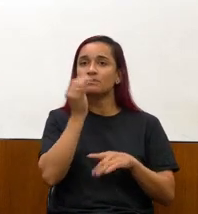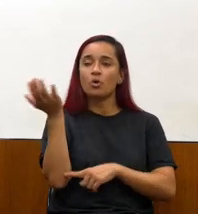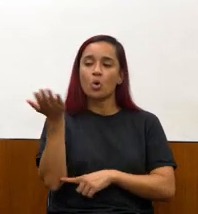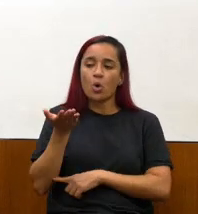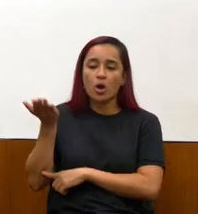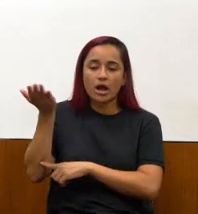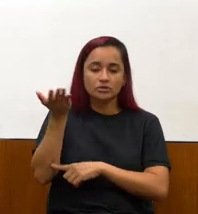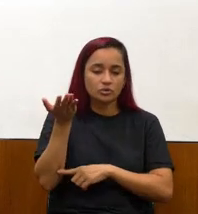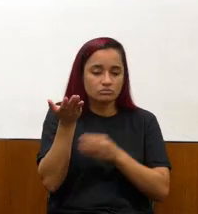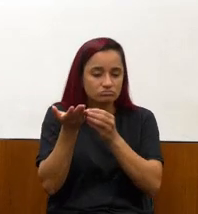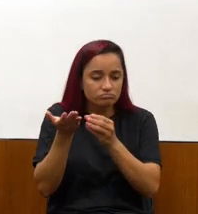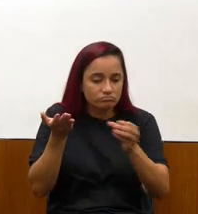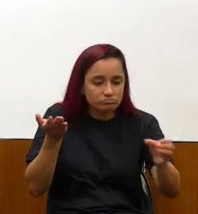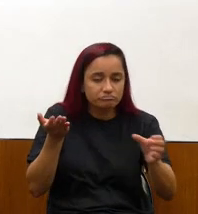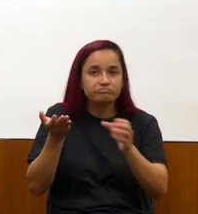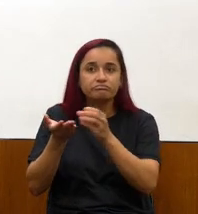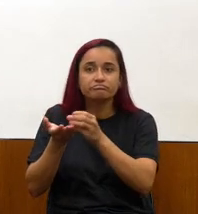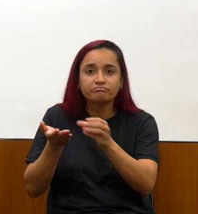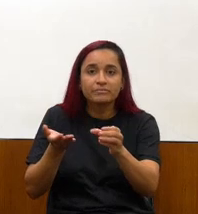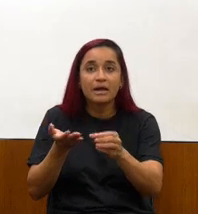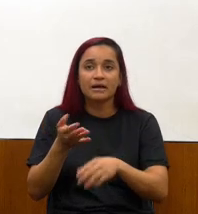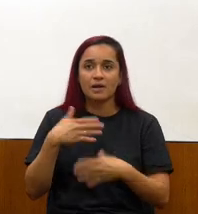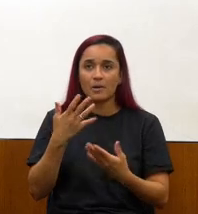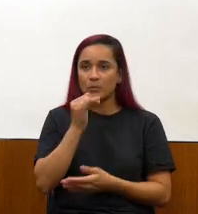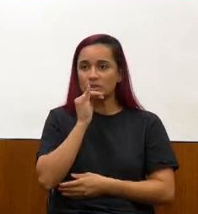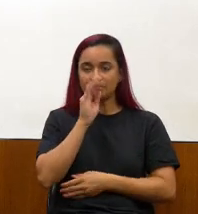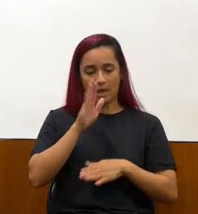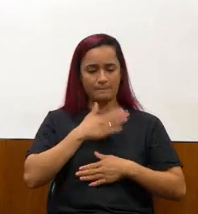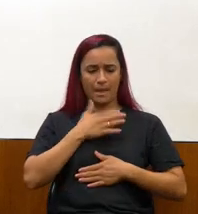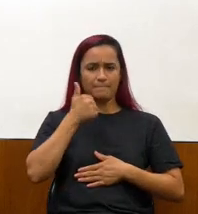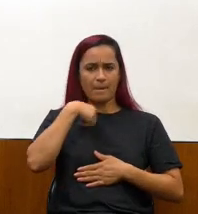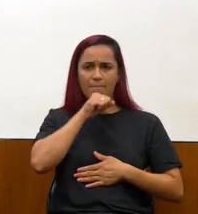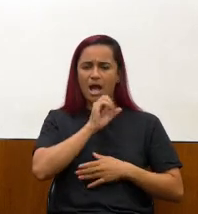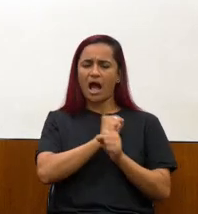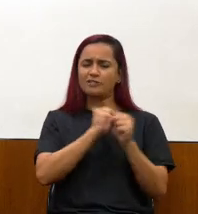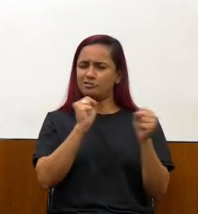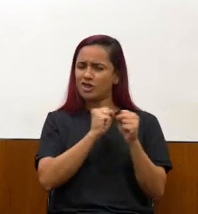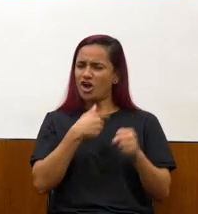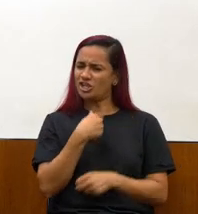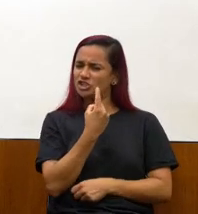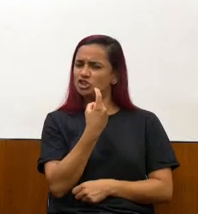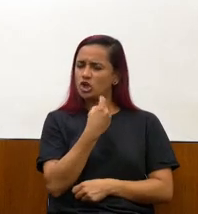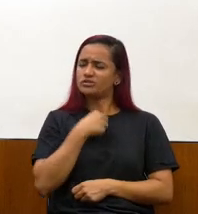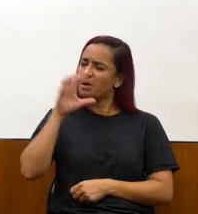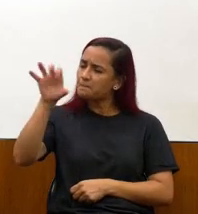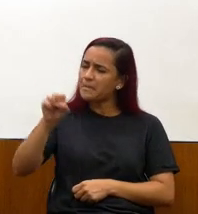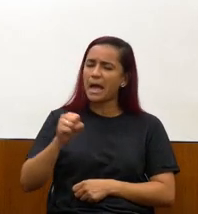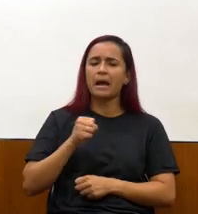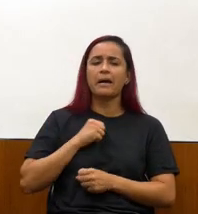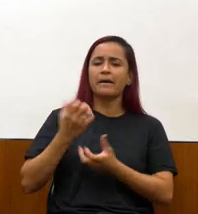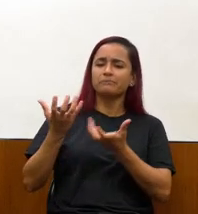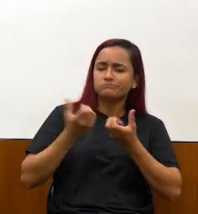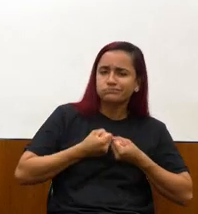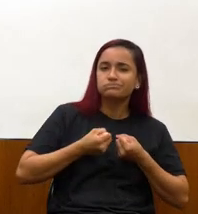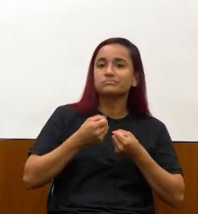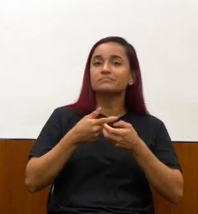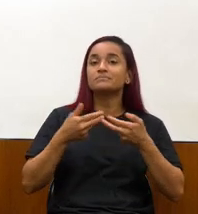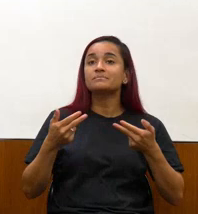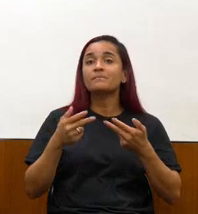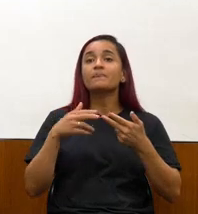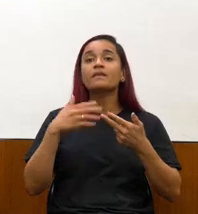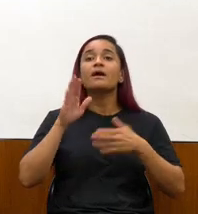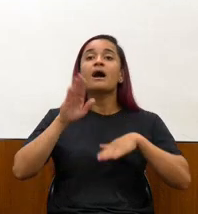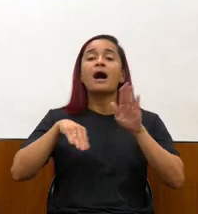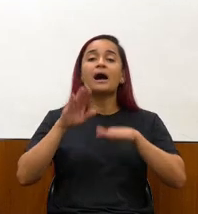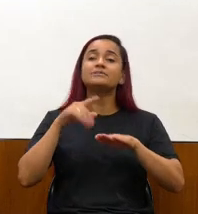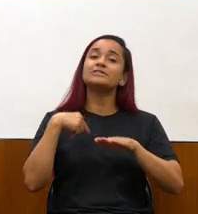entrar. Minha mãe ama se servir sozinha, ela gosta de pegar, ela gosta de ver, ela gosta de ver se está legal. E às vezes a gente é caminhado